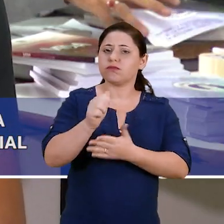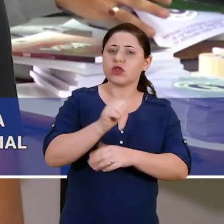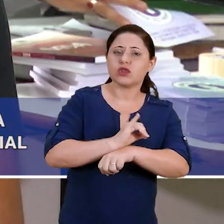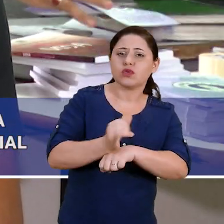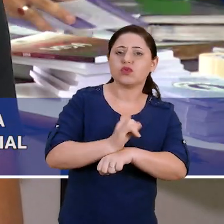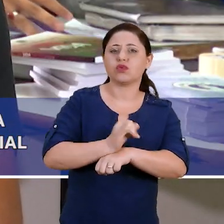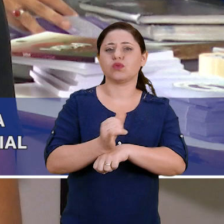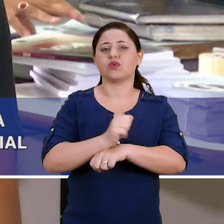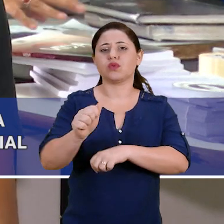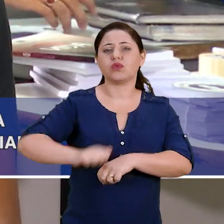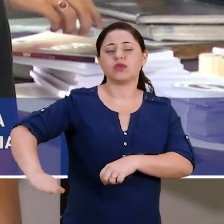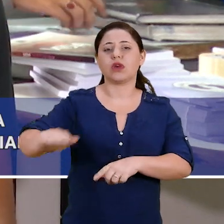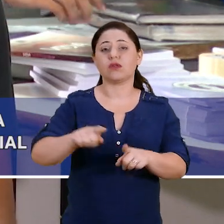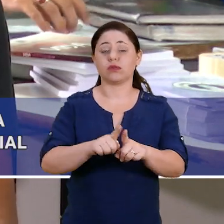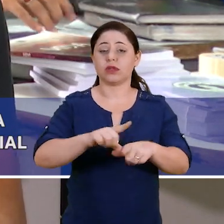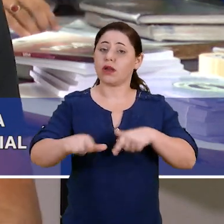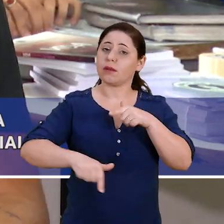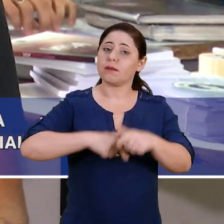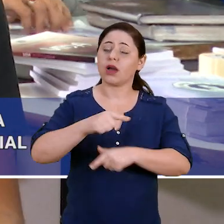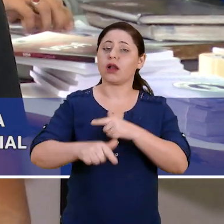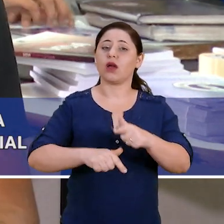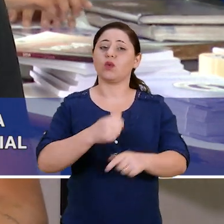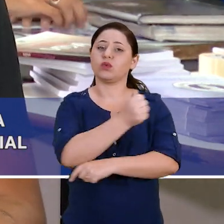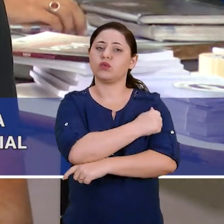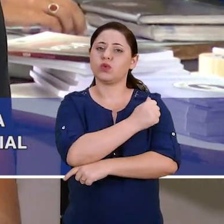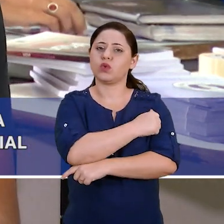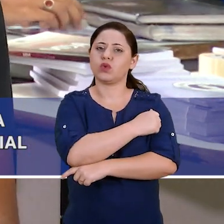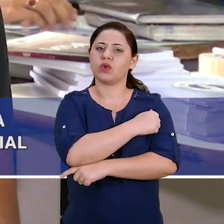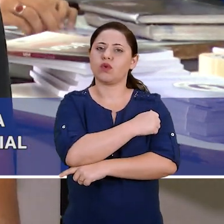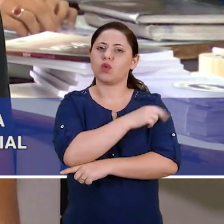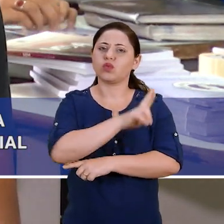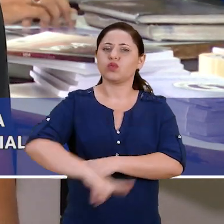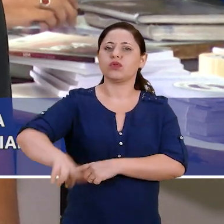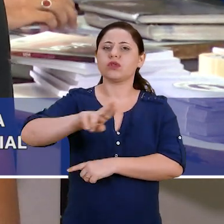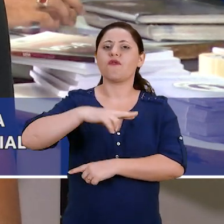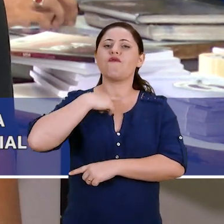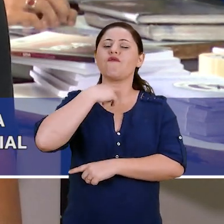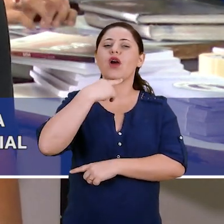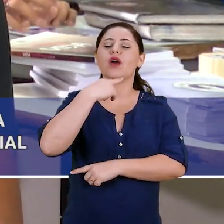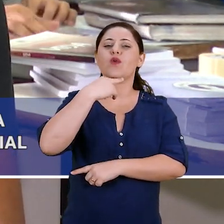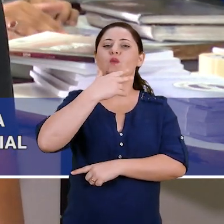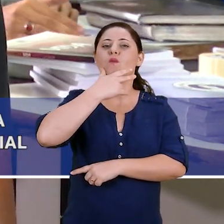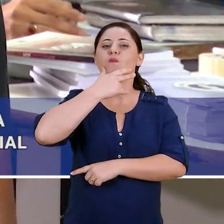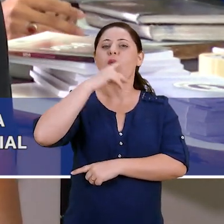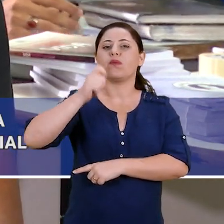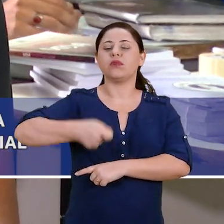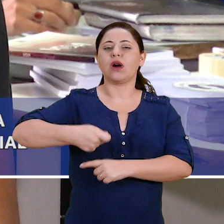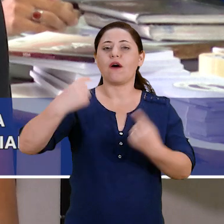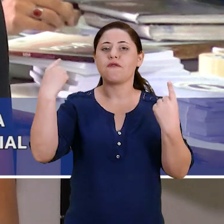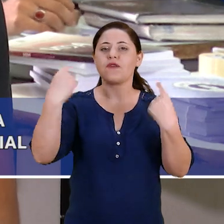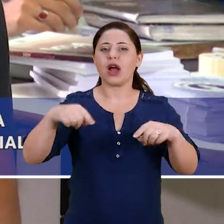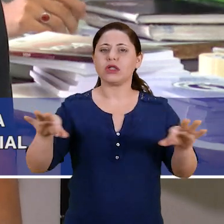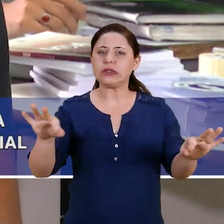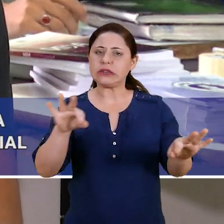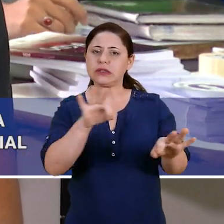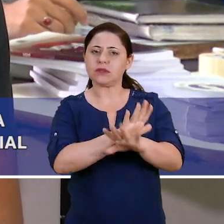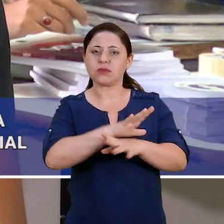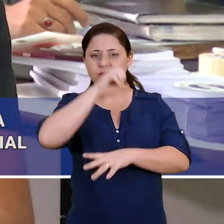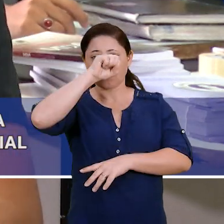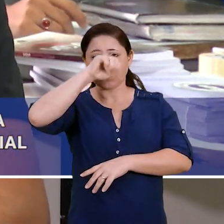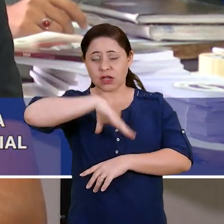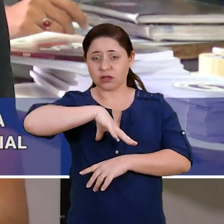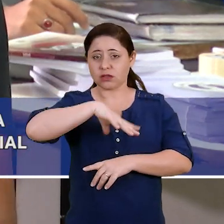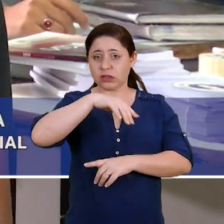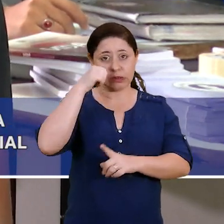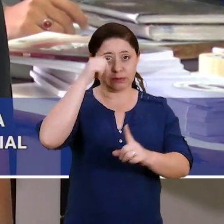sociais. Então, trabalhar com os alunos, envolvê-los e dar uma voz masculina para essa questão de erradicação da violência